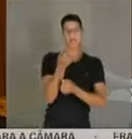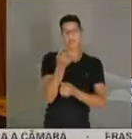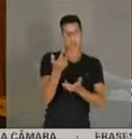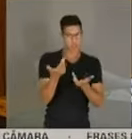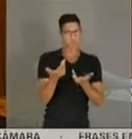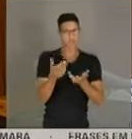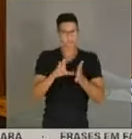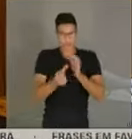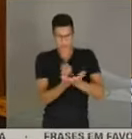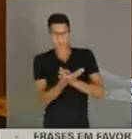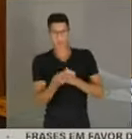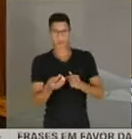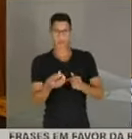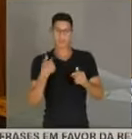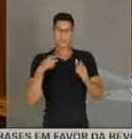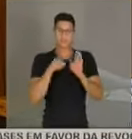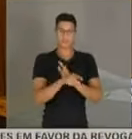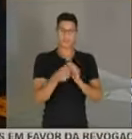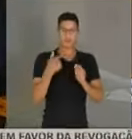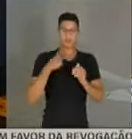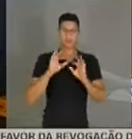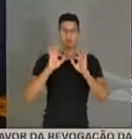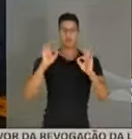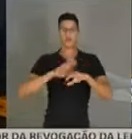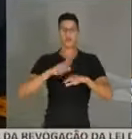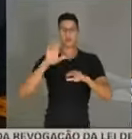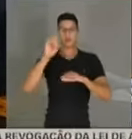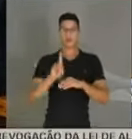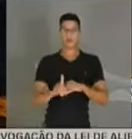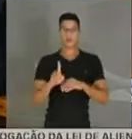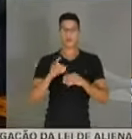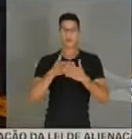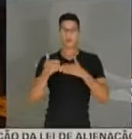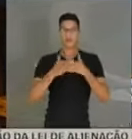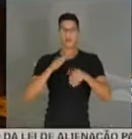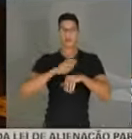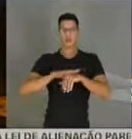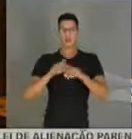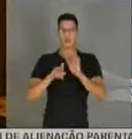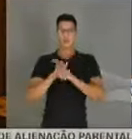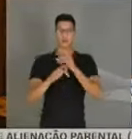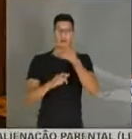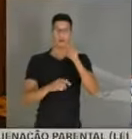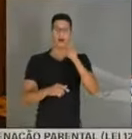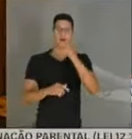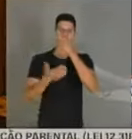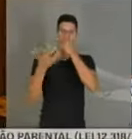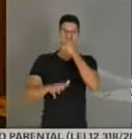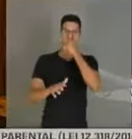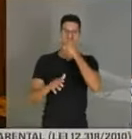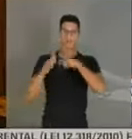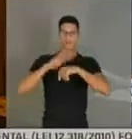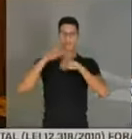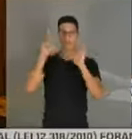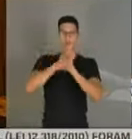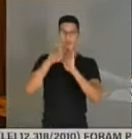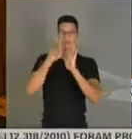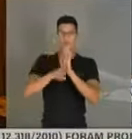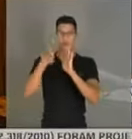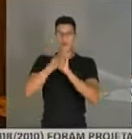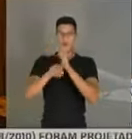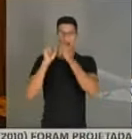vou fazer perguntas, eu vou acabar afirmando, mas fiquem no direito de a qualquer momento me interromper, porque eu não quero ficar fazendo perguntas para que